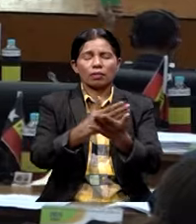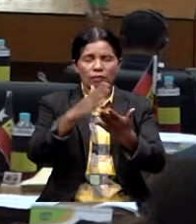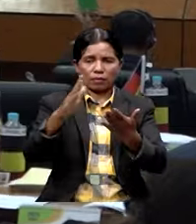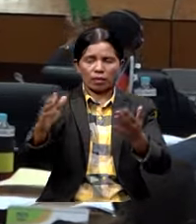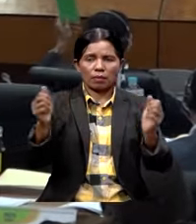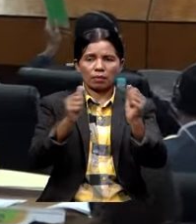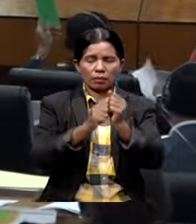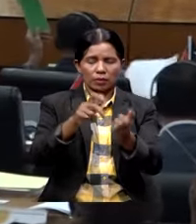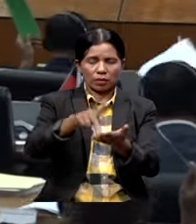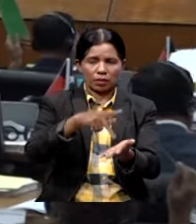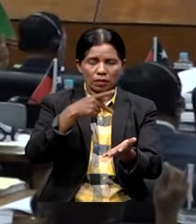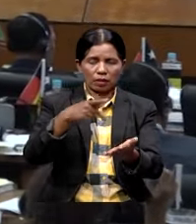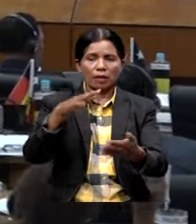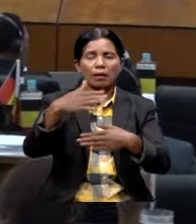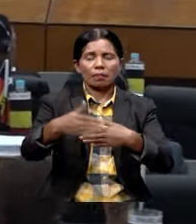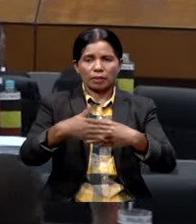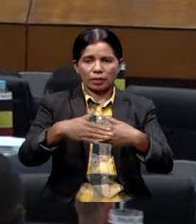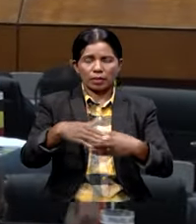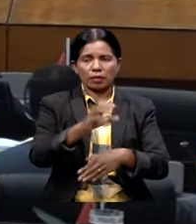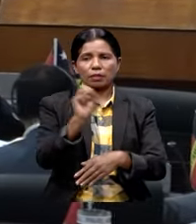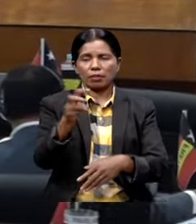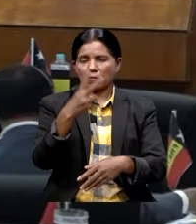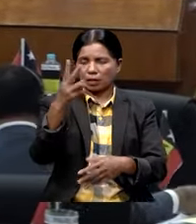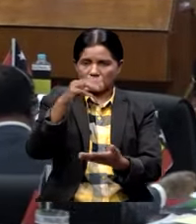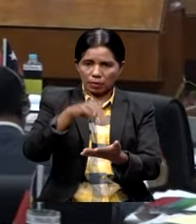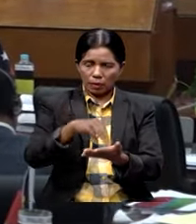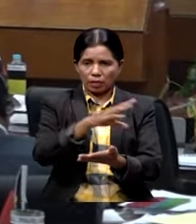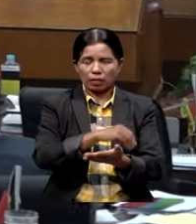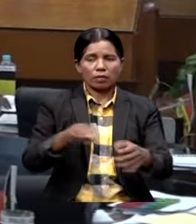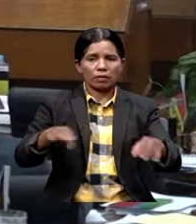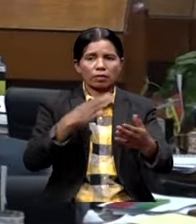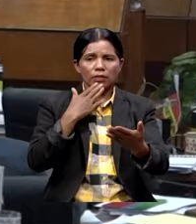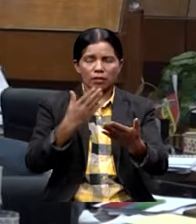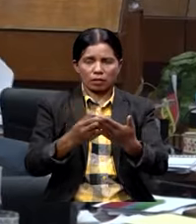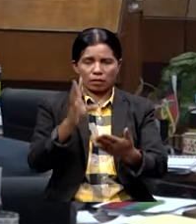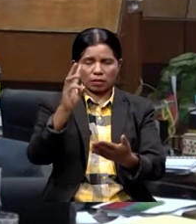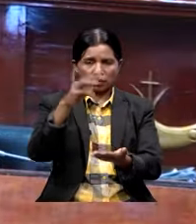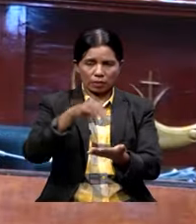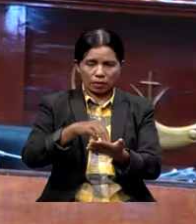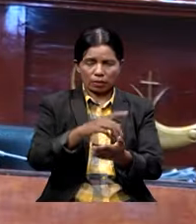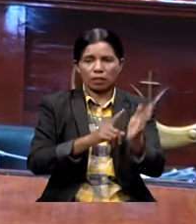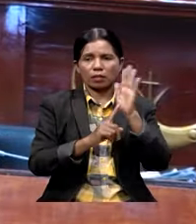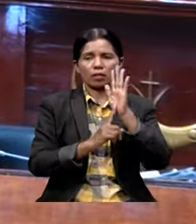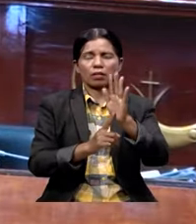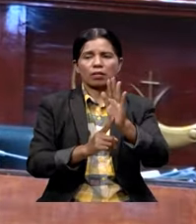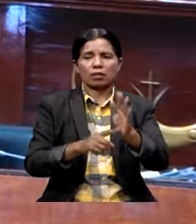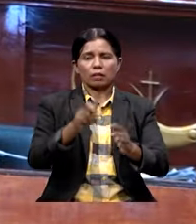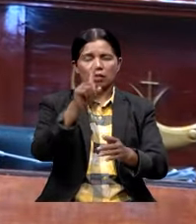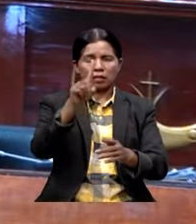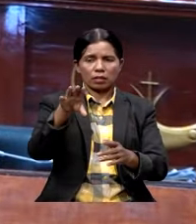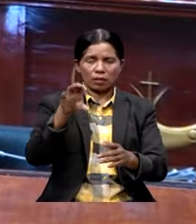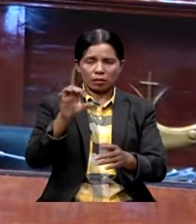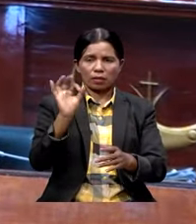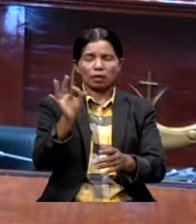categoria salário e vencimento, bem-se tocon Sanoresin Rua, bem-serviço tocon NEN, transferência pública Rihunato Cia